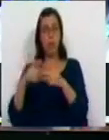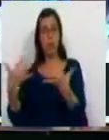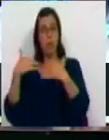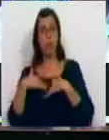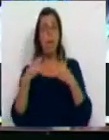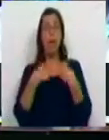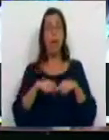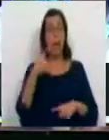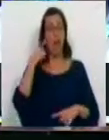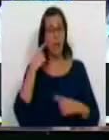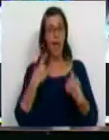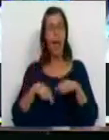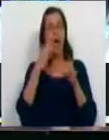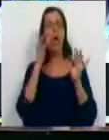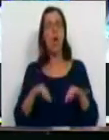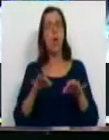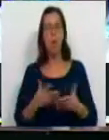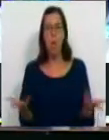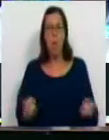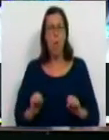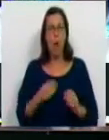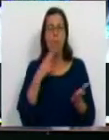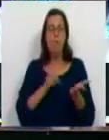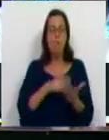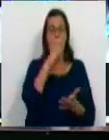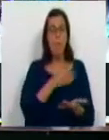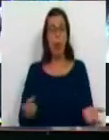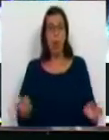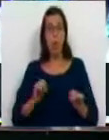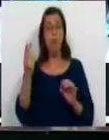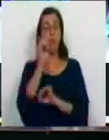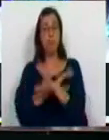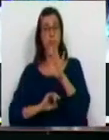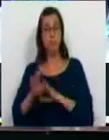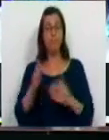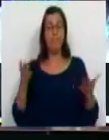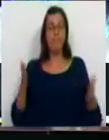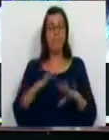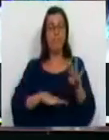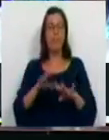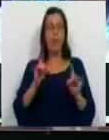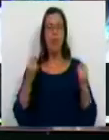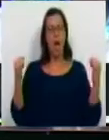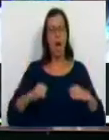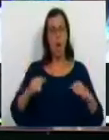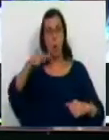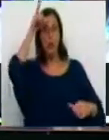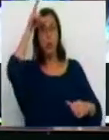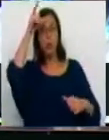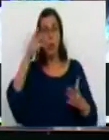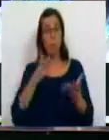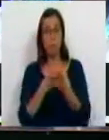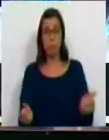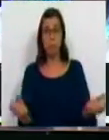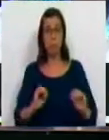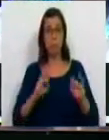a cada reunião que passa, essas conclusões nunca são postas em prática, tendo a União Europeia chegado ao ponto de fazer um acordo com a Turquia que não